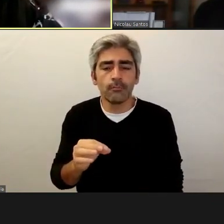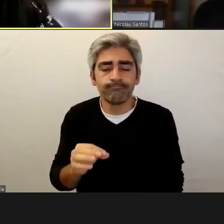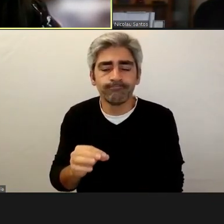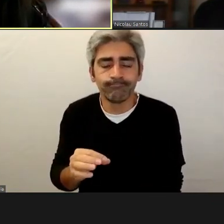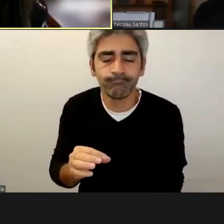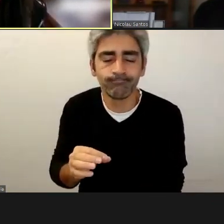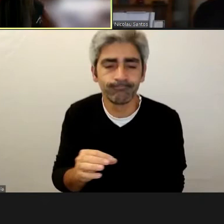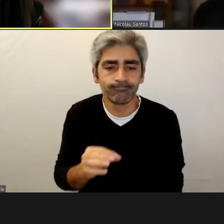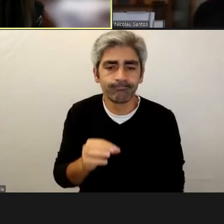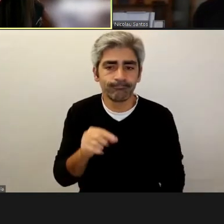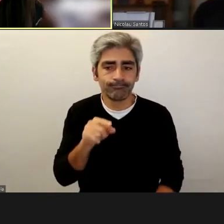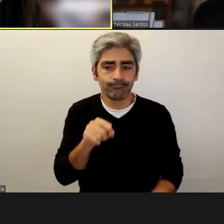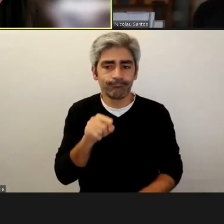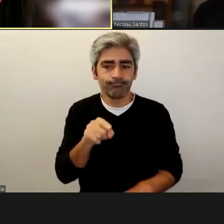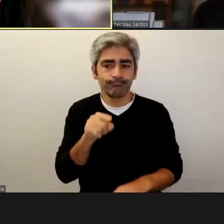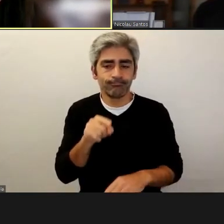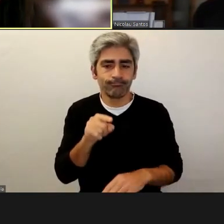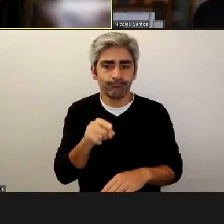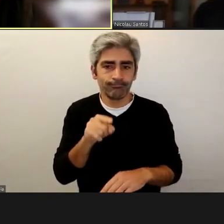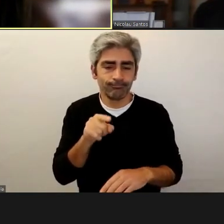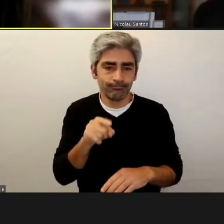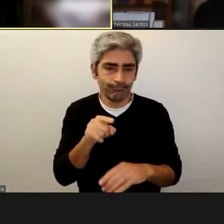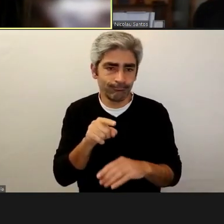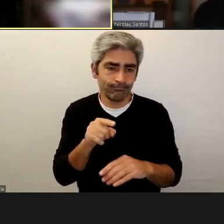a estas